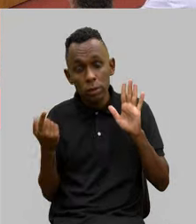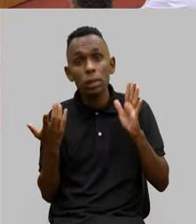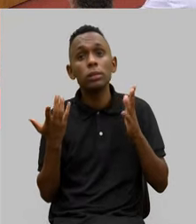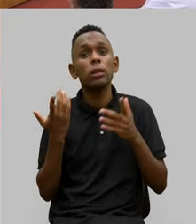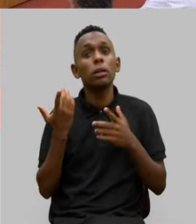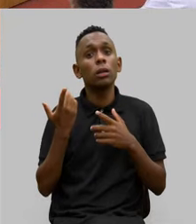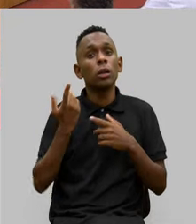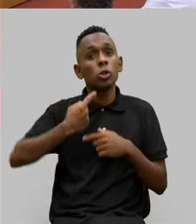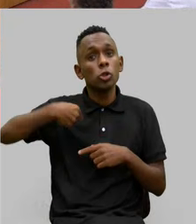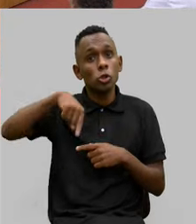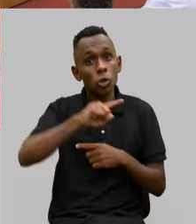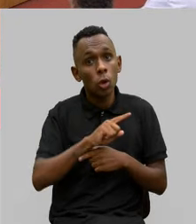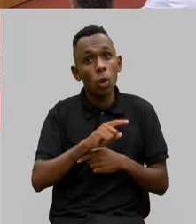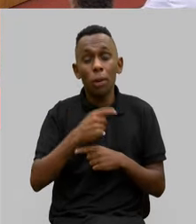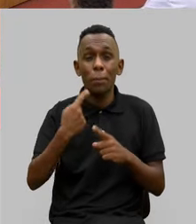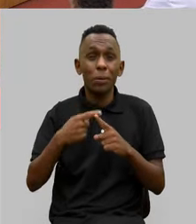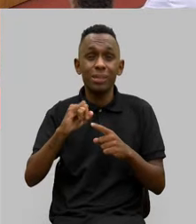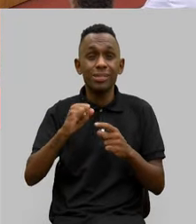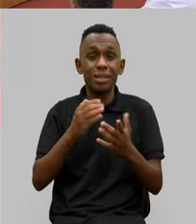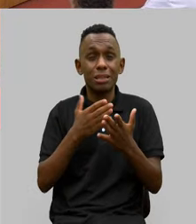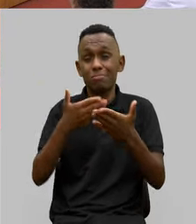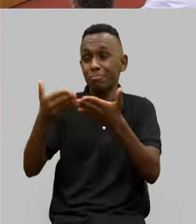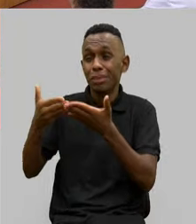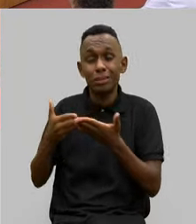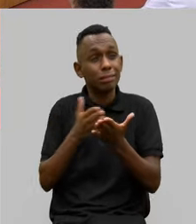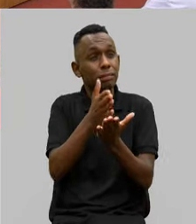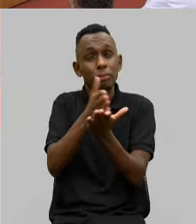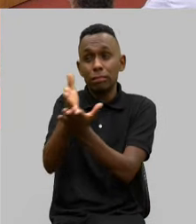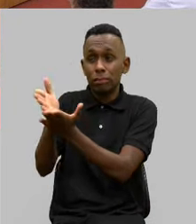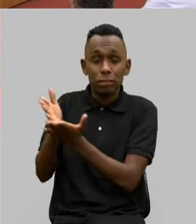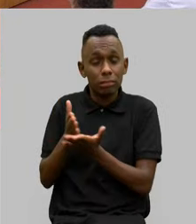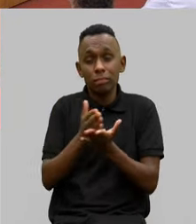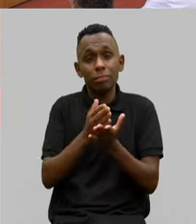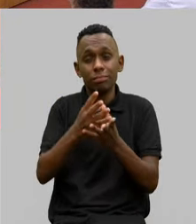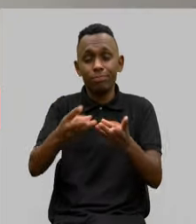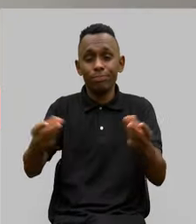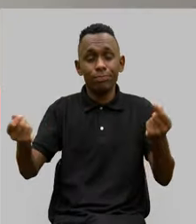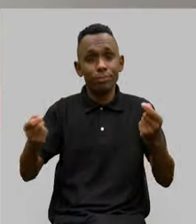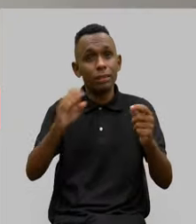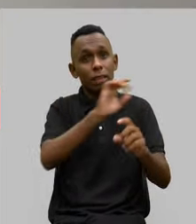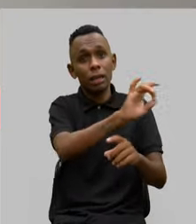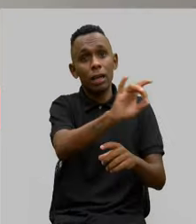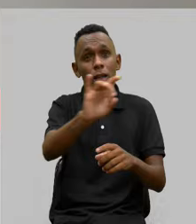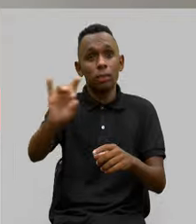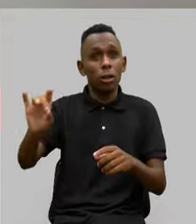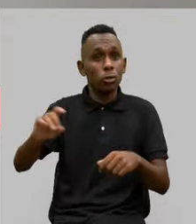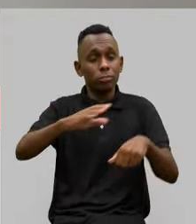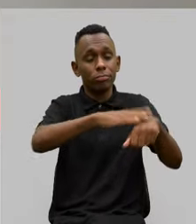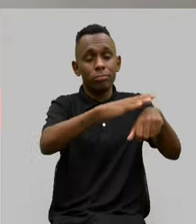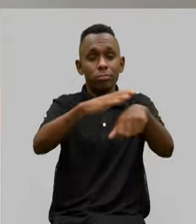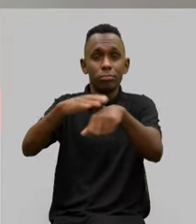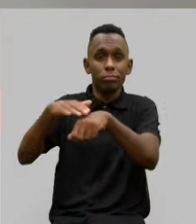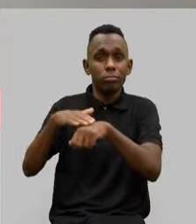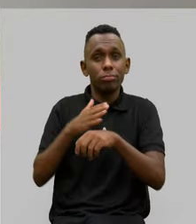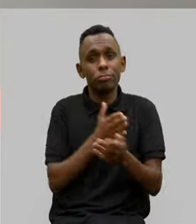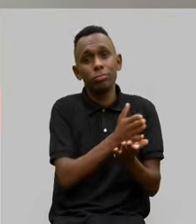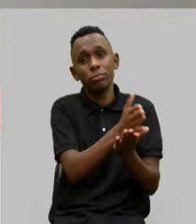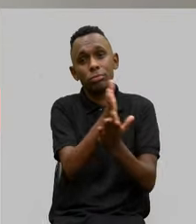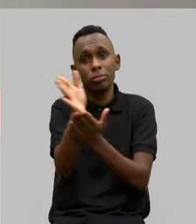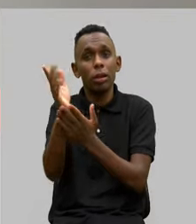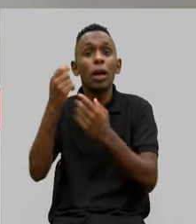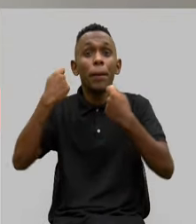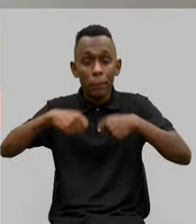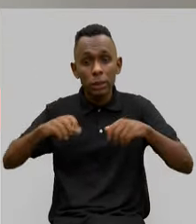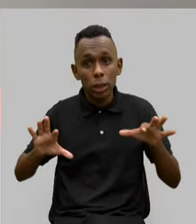que a gente porque senão a gente vai se perder em toda a potencialidade e cada um vai fazer na sua luta Onde tá a gente precisa